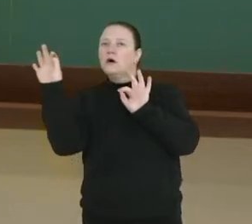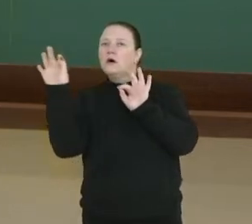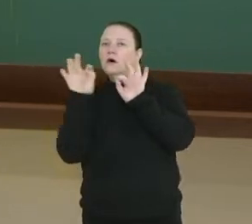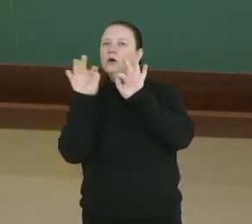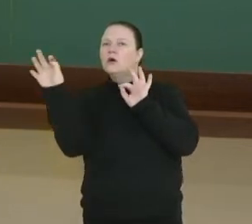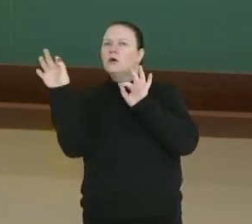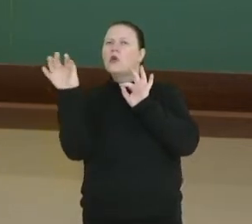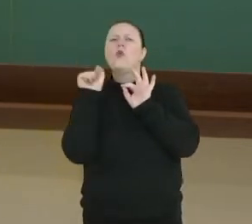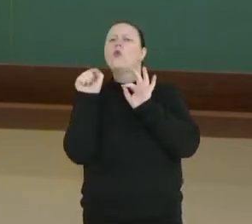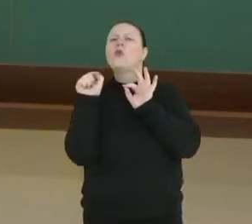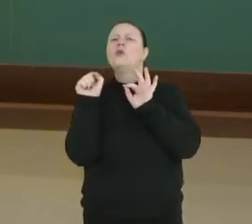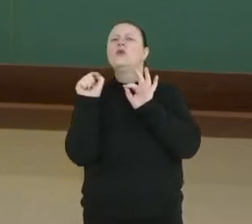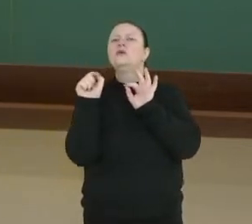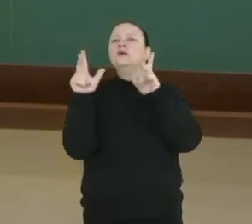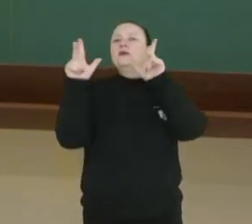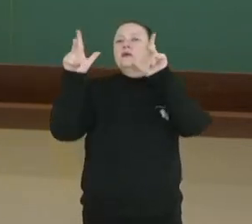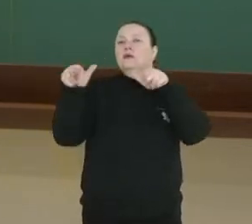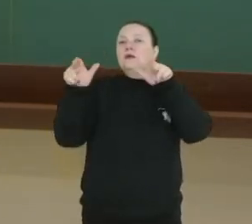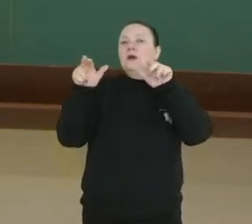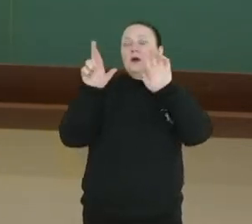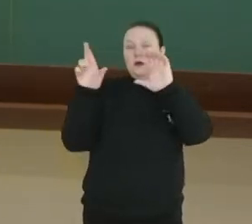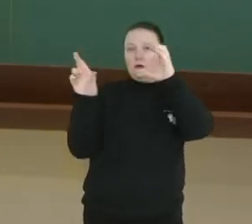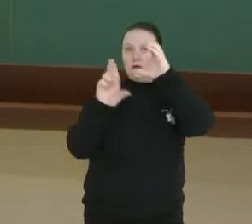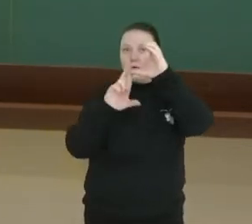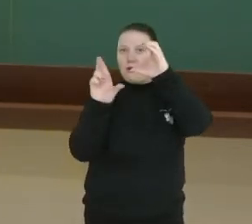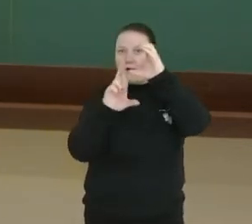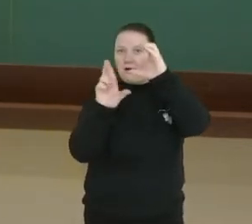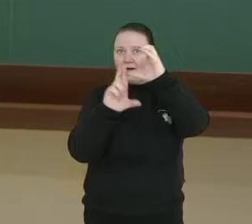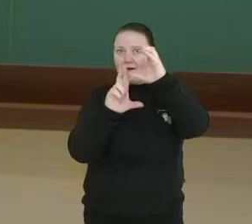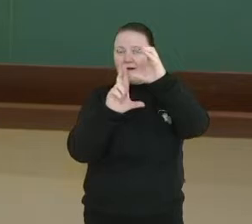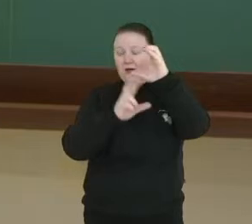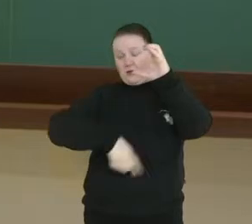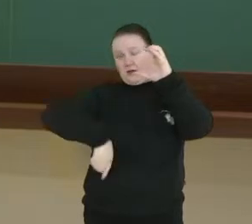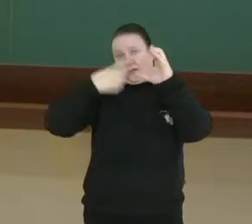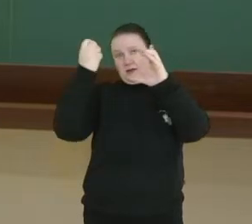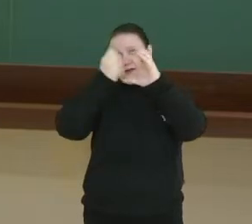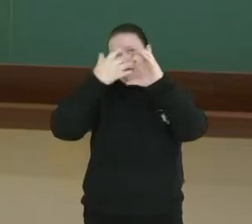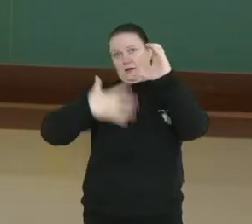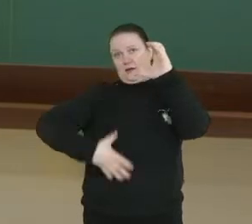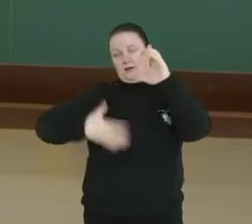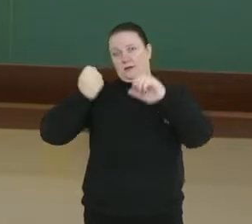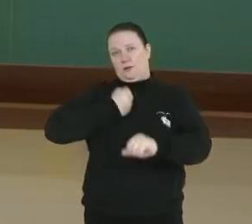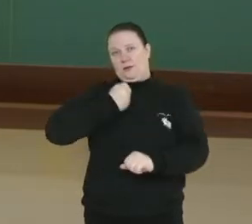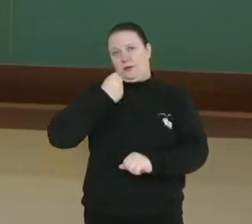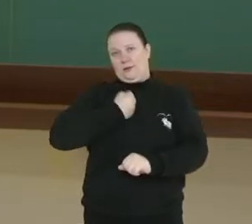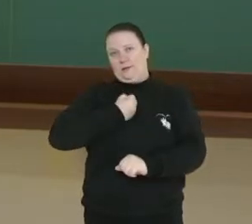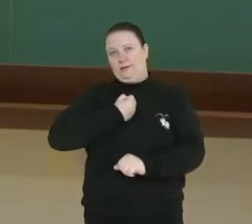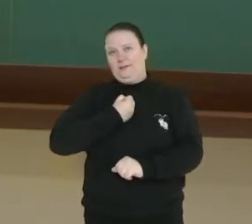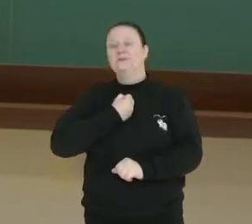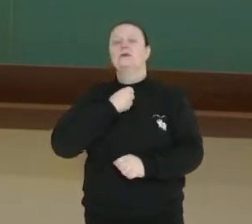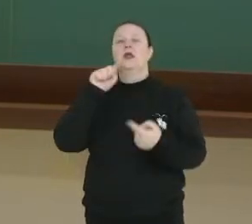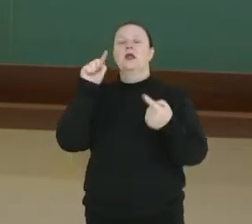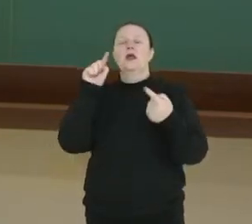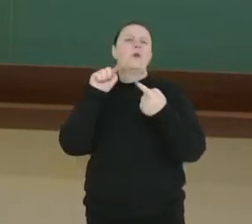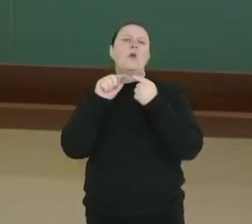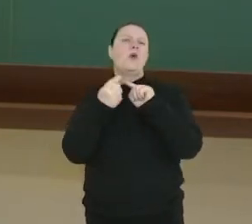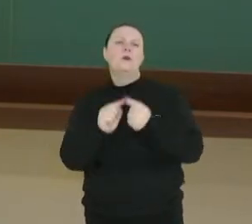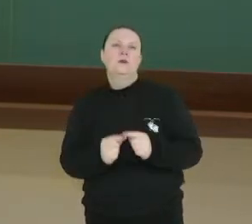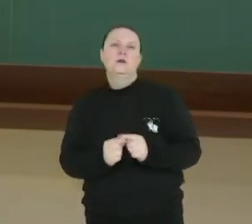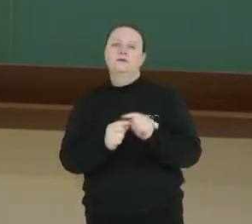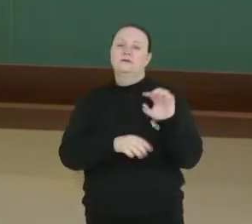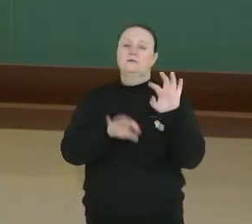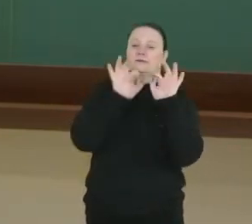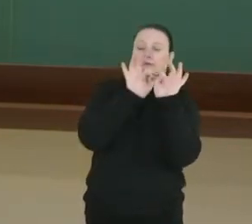ser exatamente igual ao raio. Essa é uma característica numérica em relação quando uma